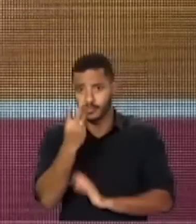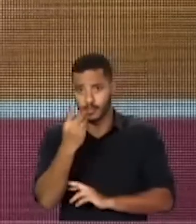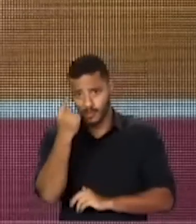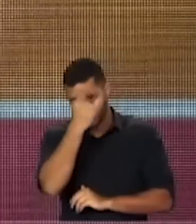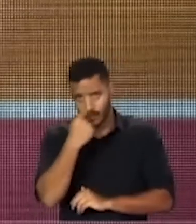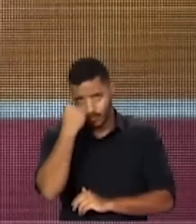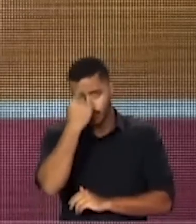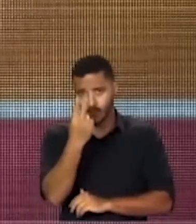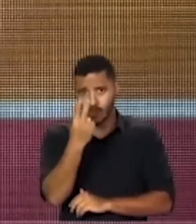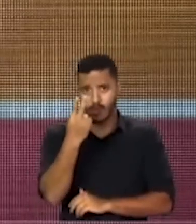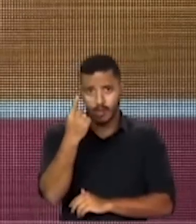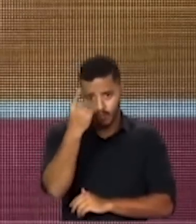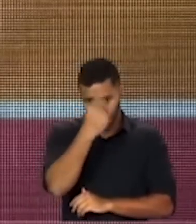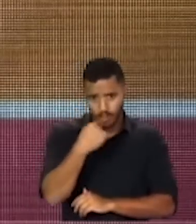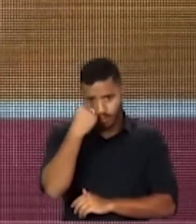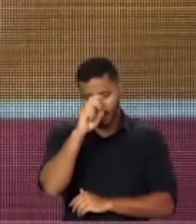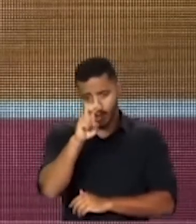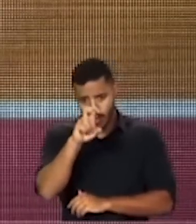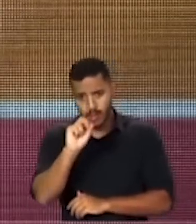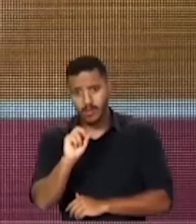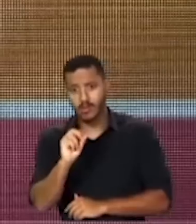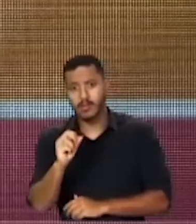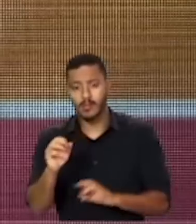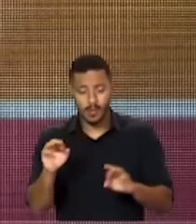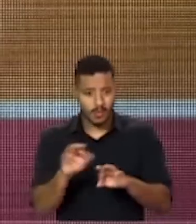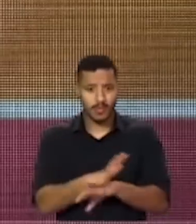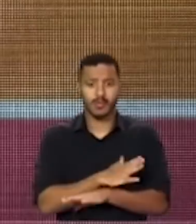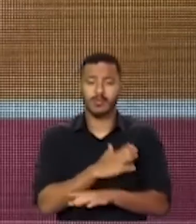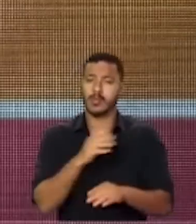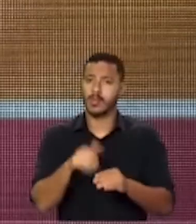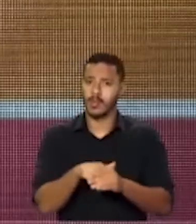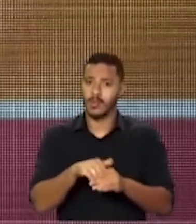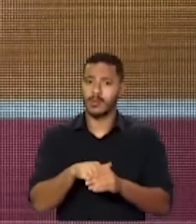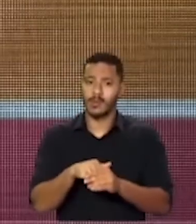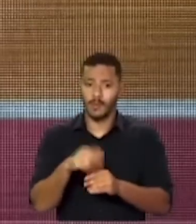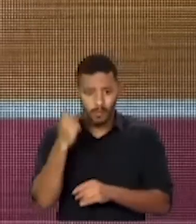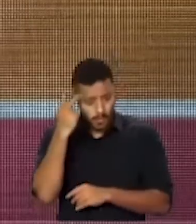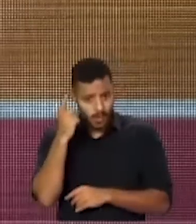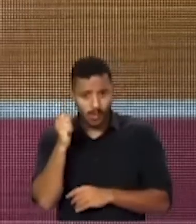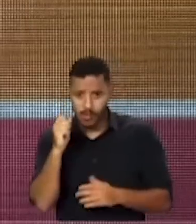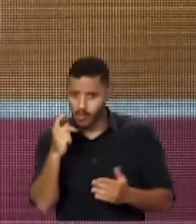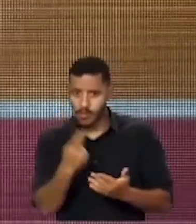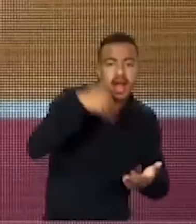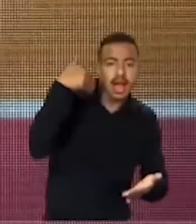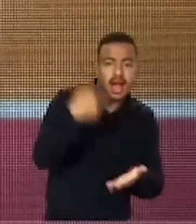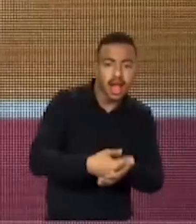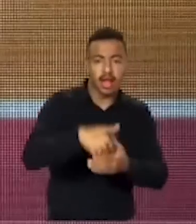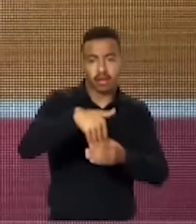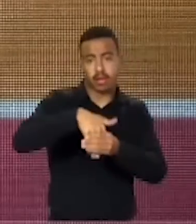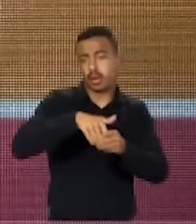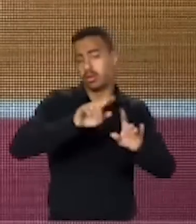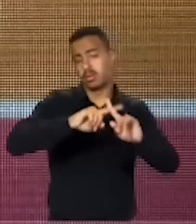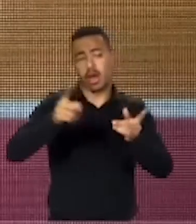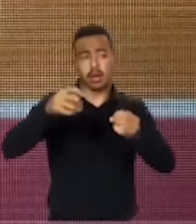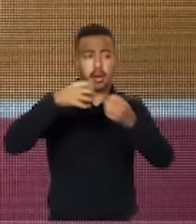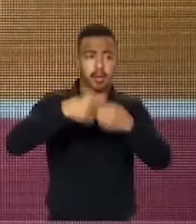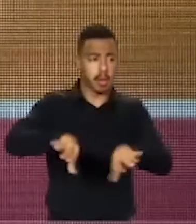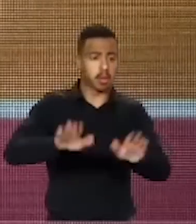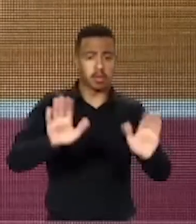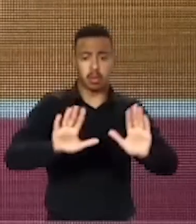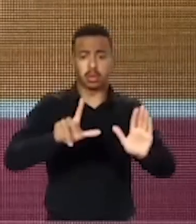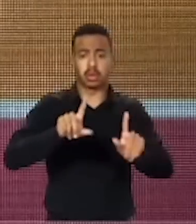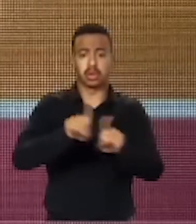3 horas, 2 horas e 50 para o término das eleições, para que não ocorresse nenhum prejuízo. E, logicamente, não haverá